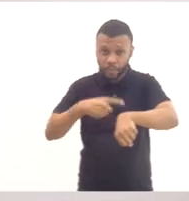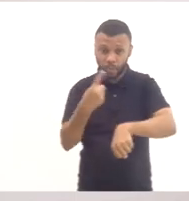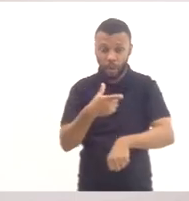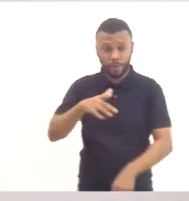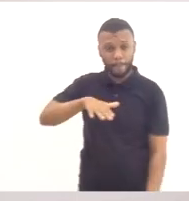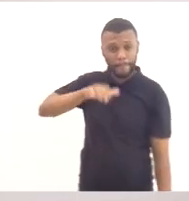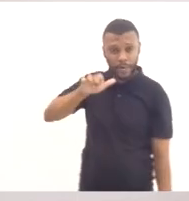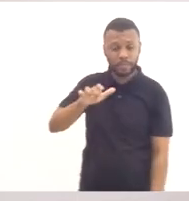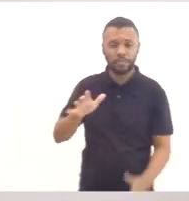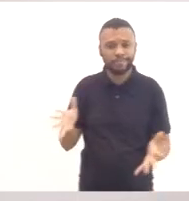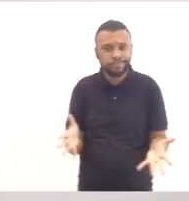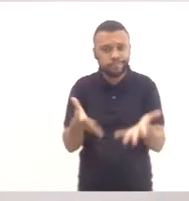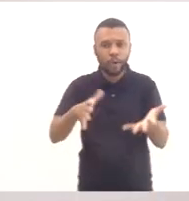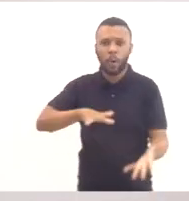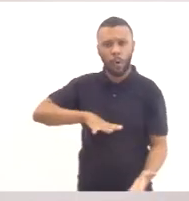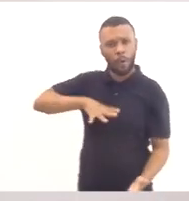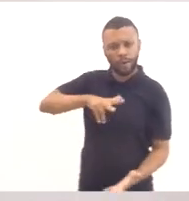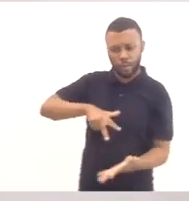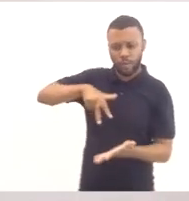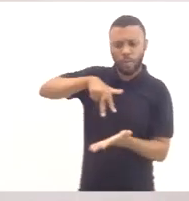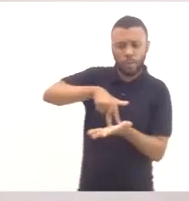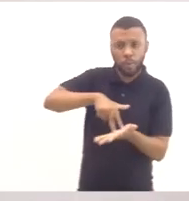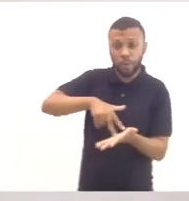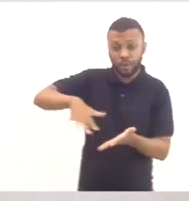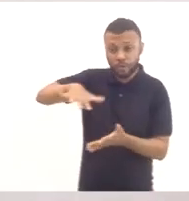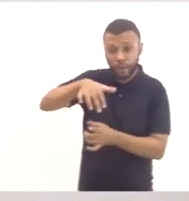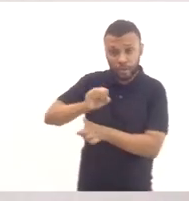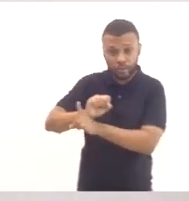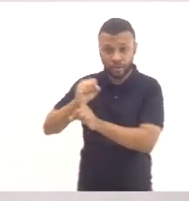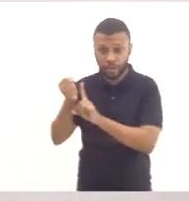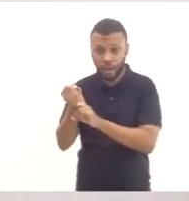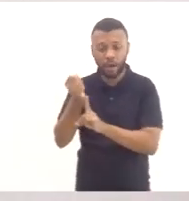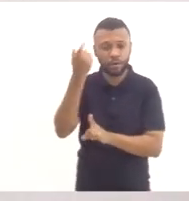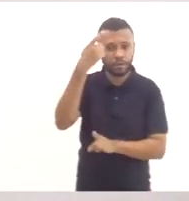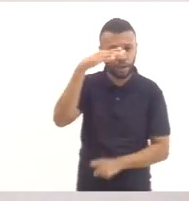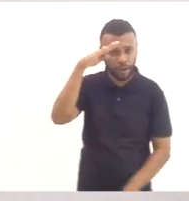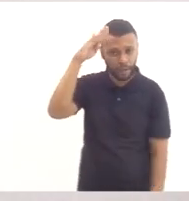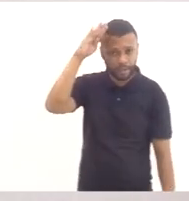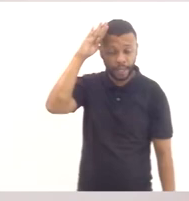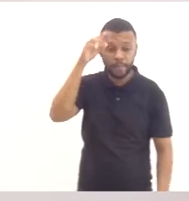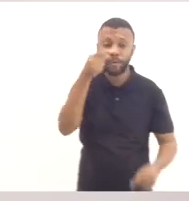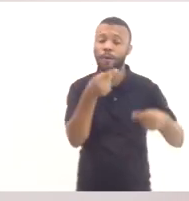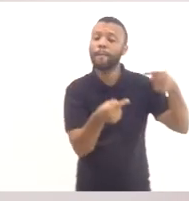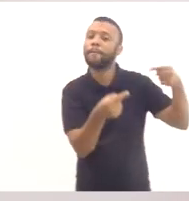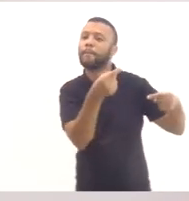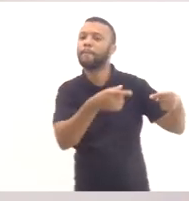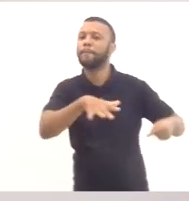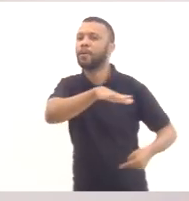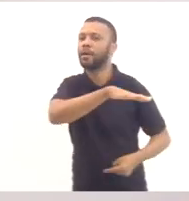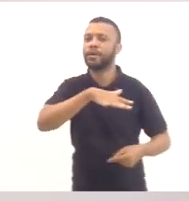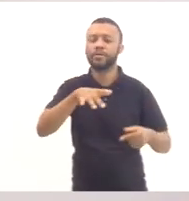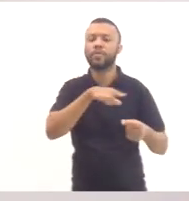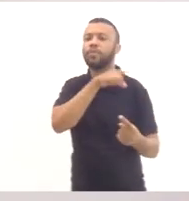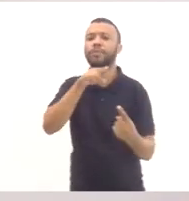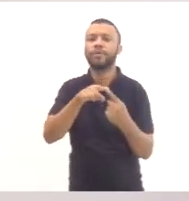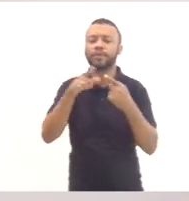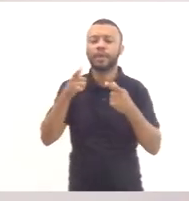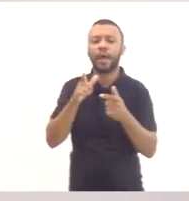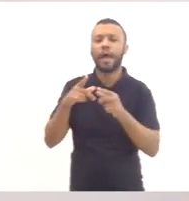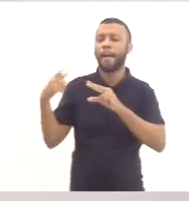participar de esferas do espaço social Académico e político com vistas a ter suas vozes ouvidas